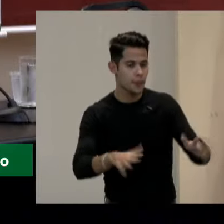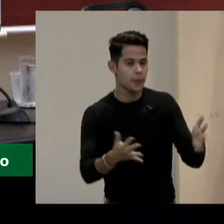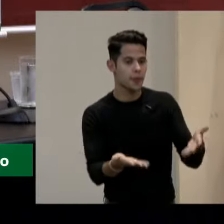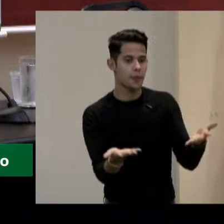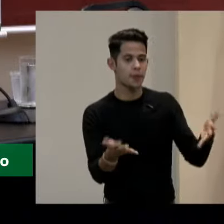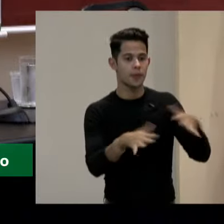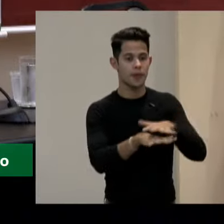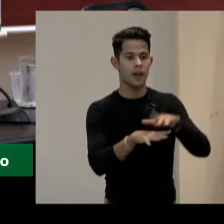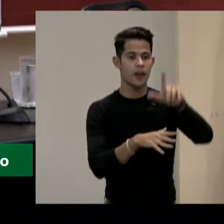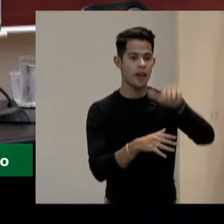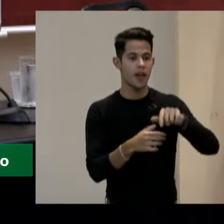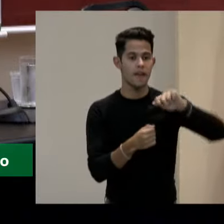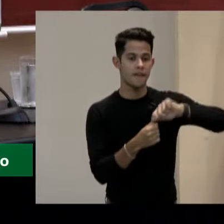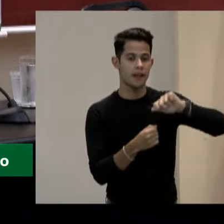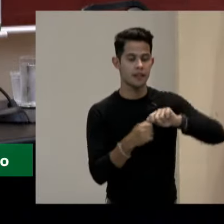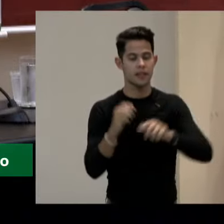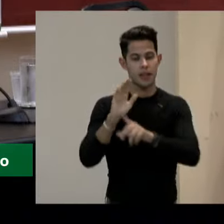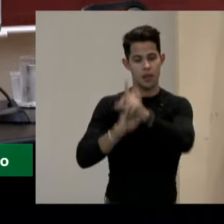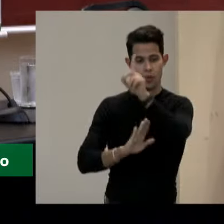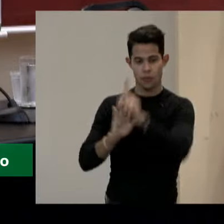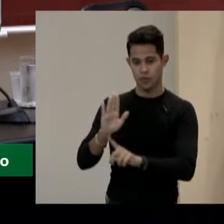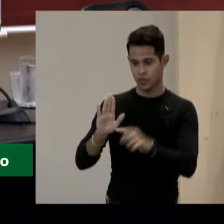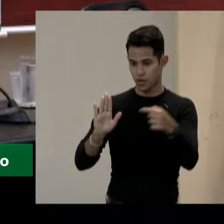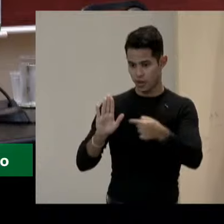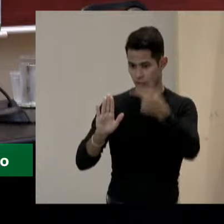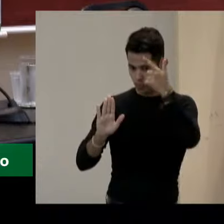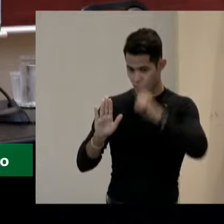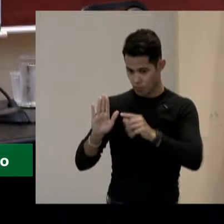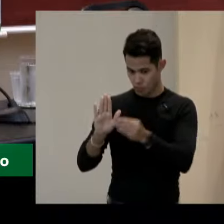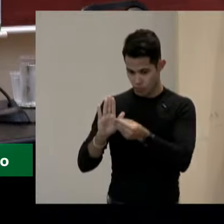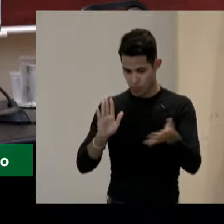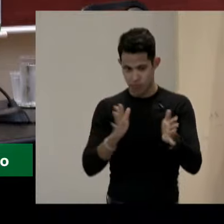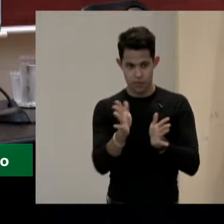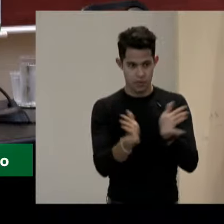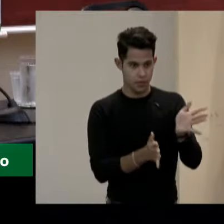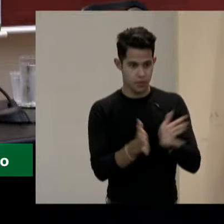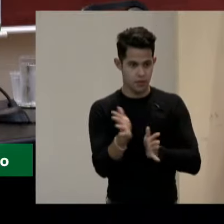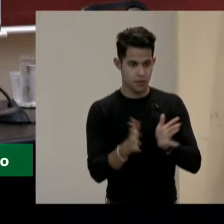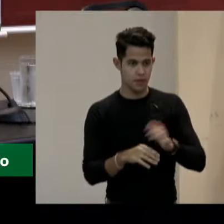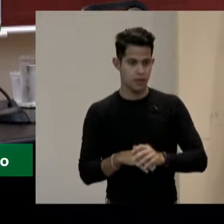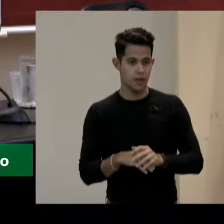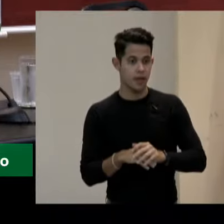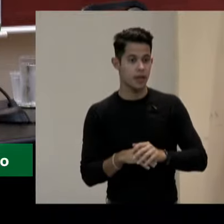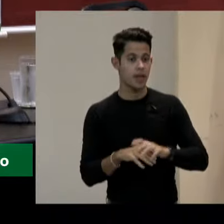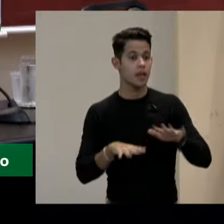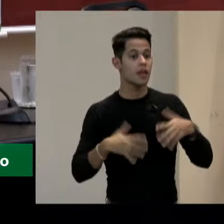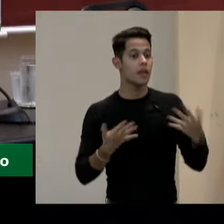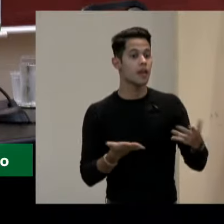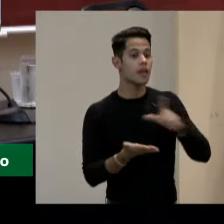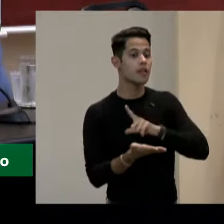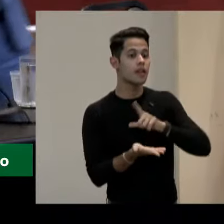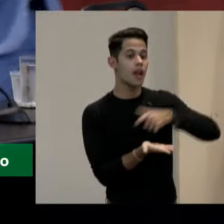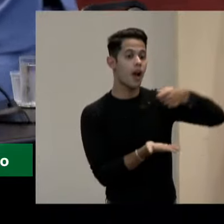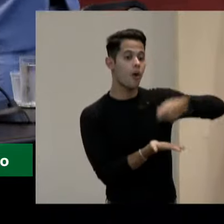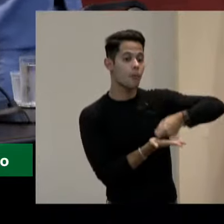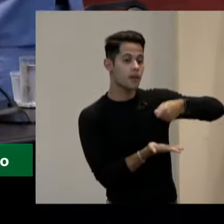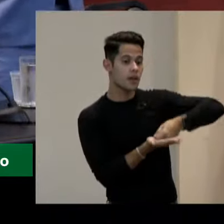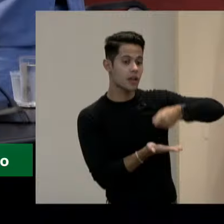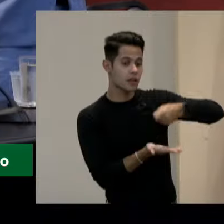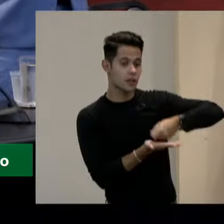é fazer com que os direitos sejam acessíveis. E quem é que tem essa obrigatoriedade, esse dever de fazer com